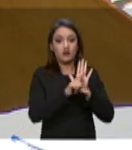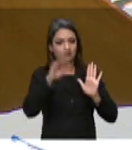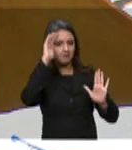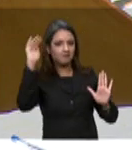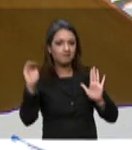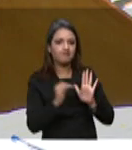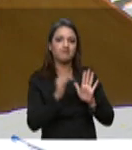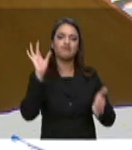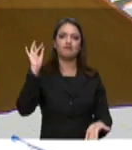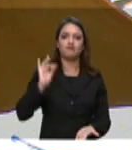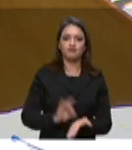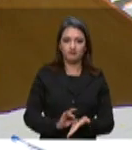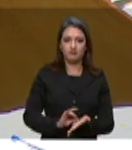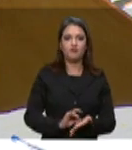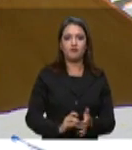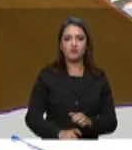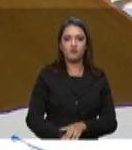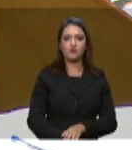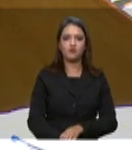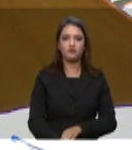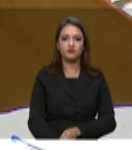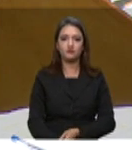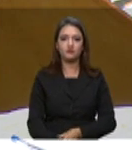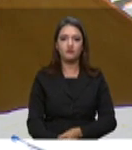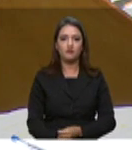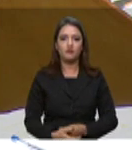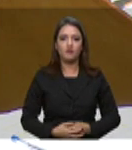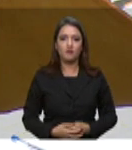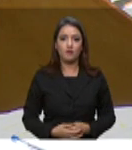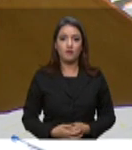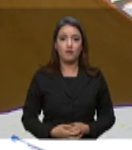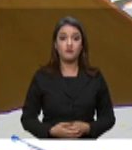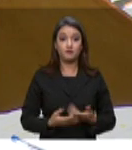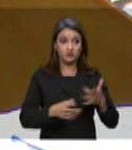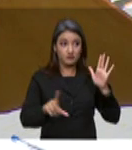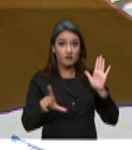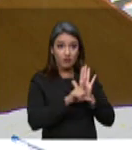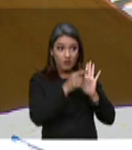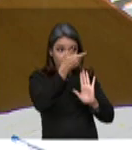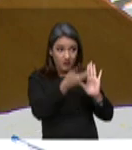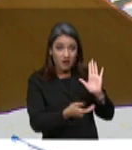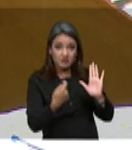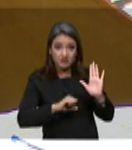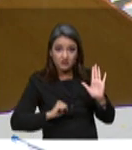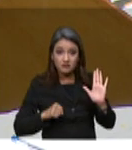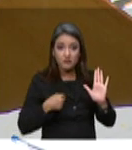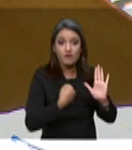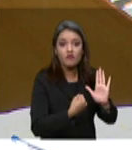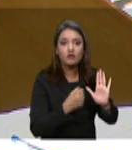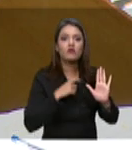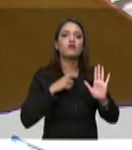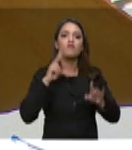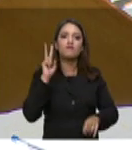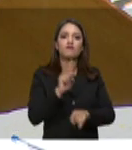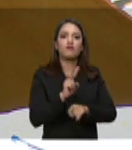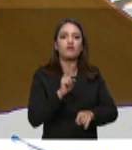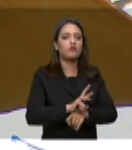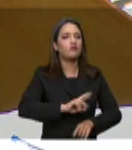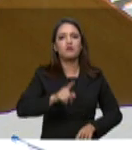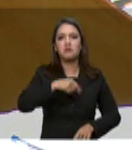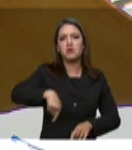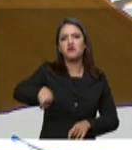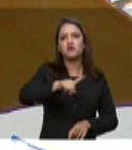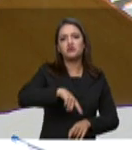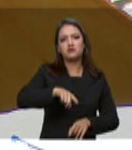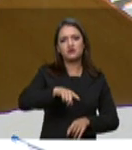a letra da lei foi escrito se a lei se a letra da Lei está aí para ser defendida que seja defendida não para que vocês